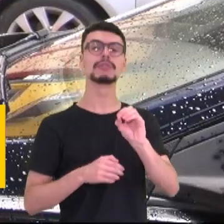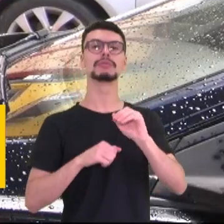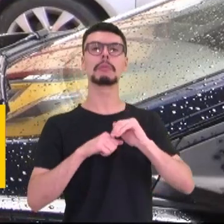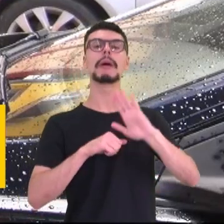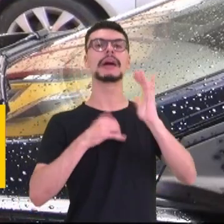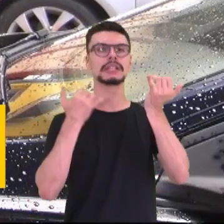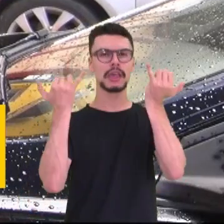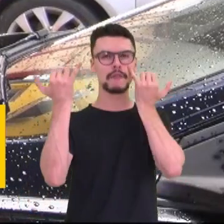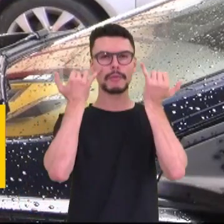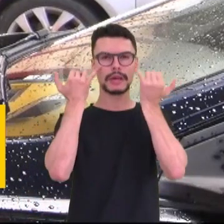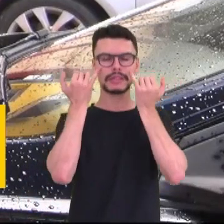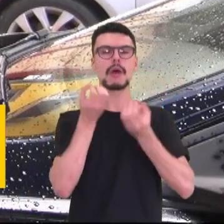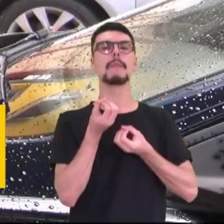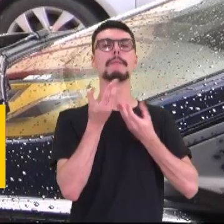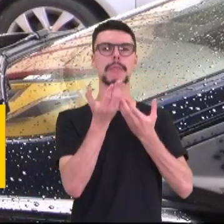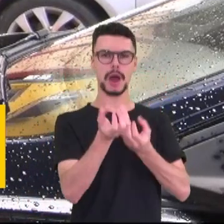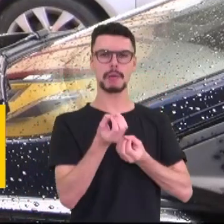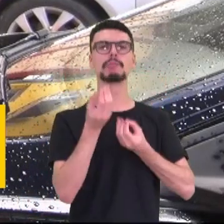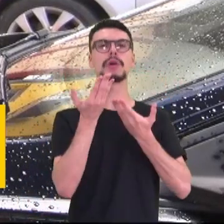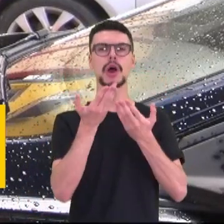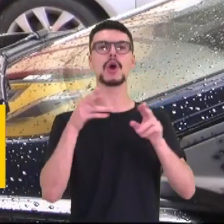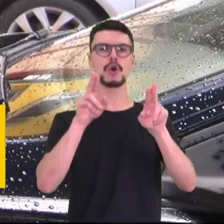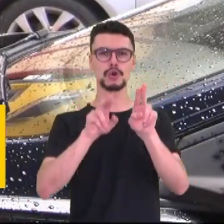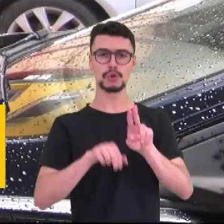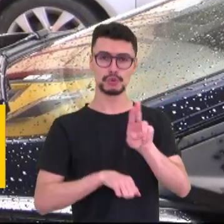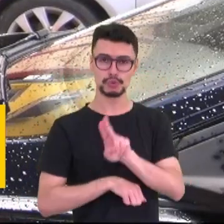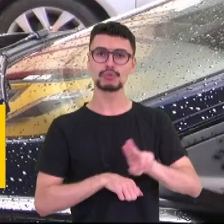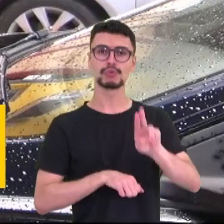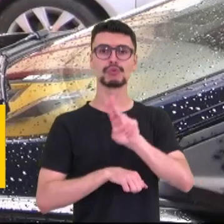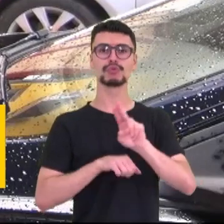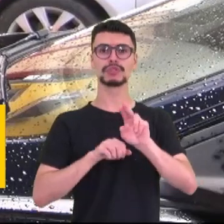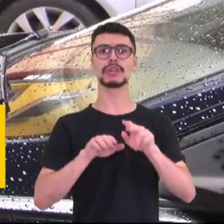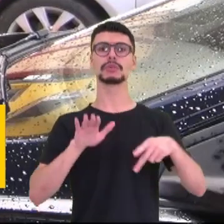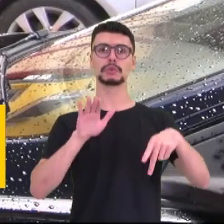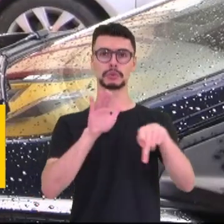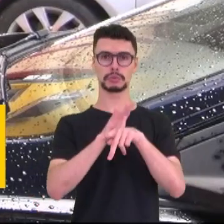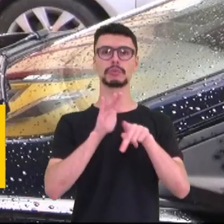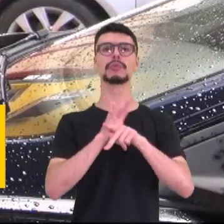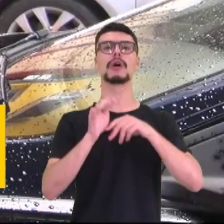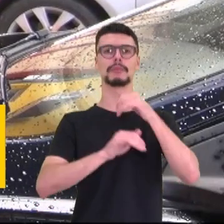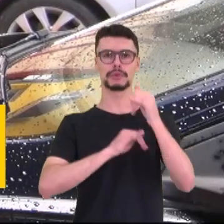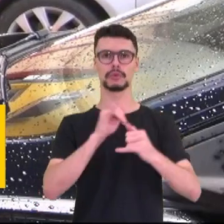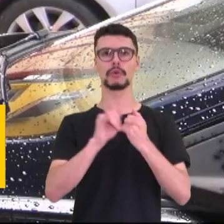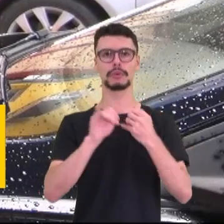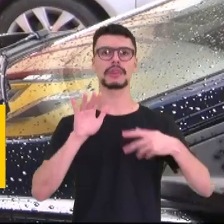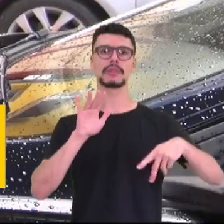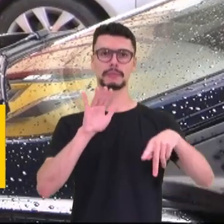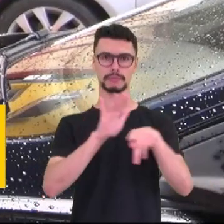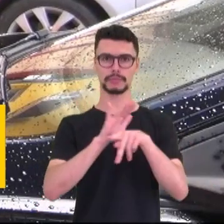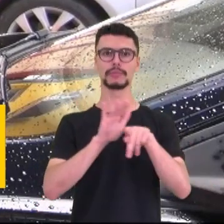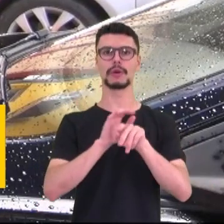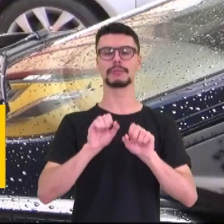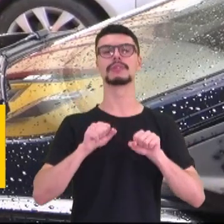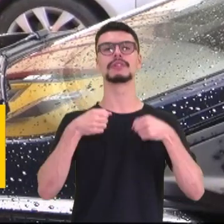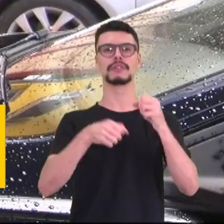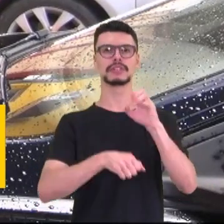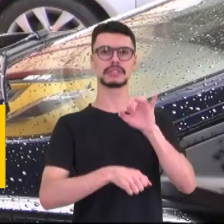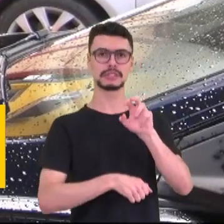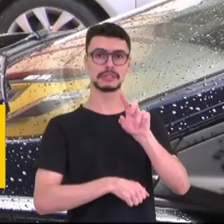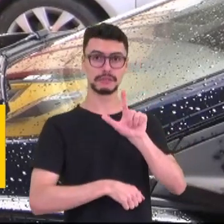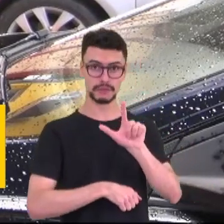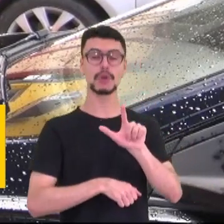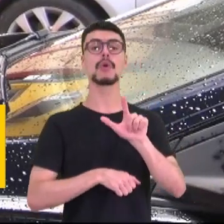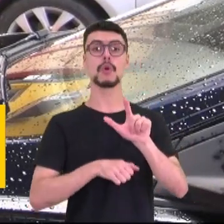elas serão transmitidas por meio dos canais também da Defesa Civil a toda a população. O abrigo de Iguaratuba permanece ativo